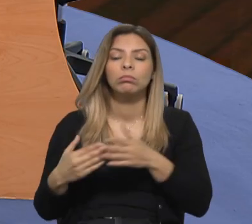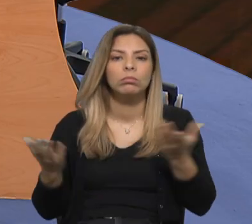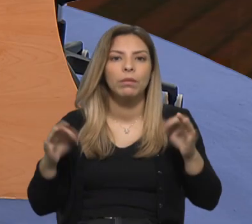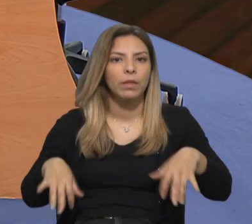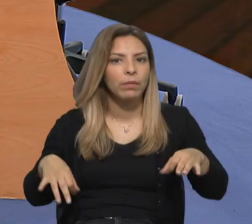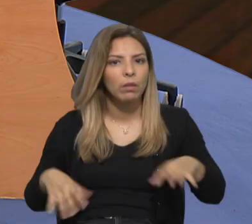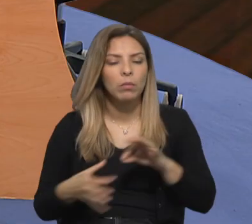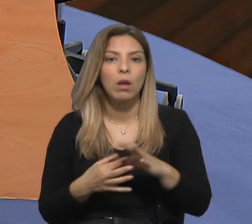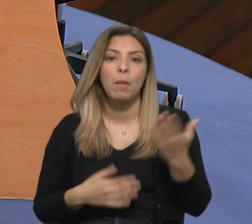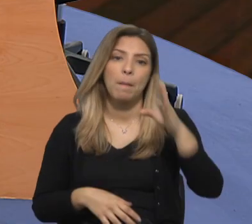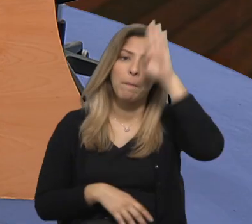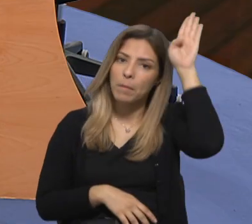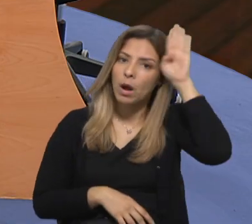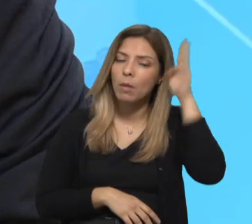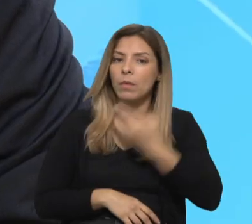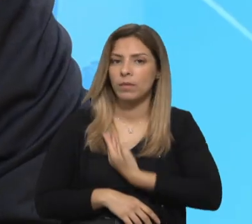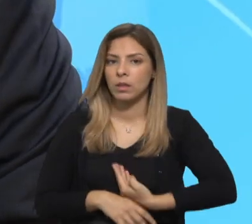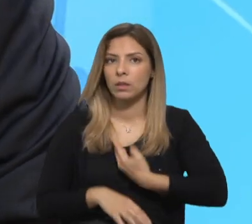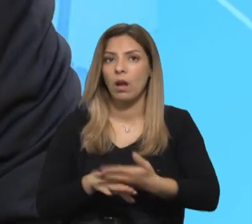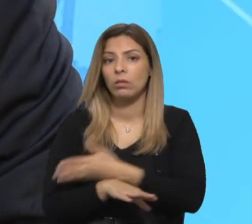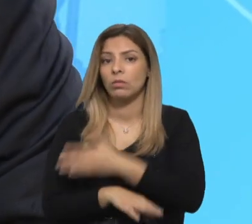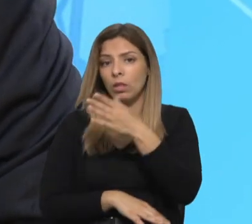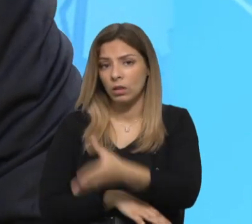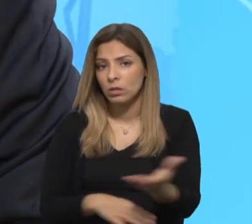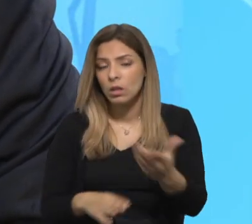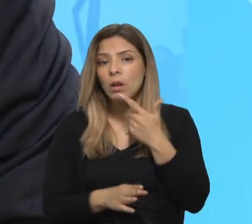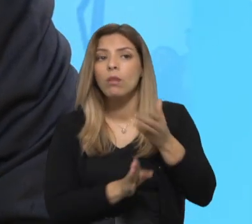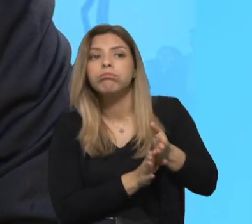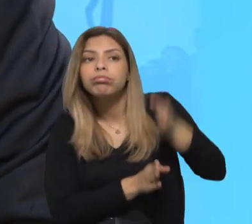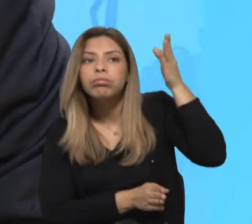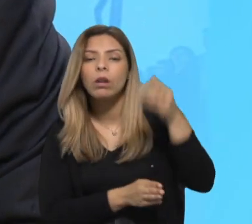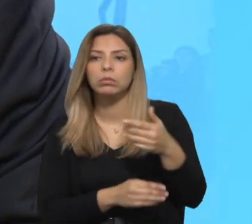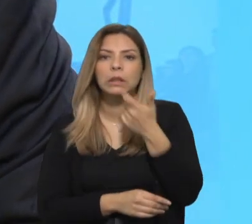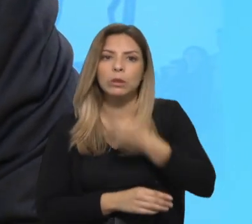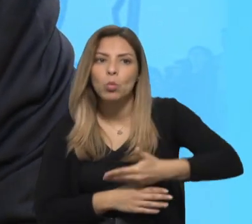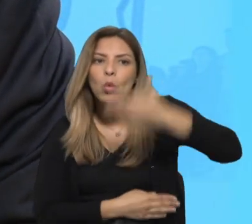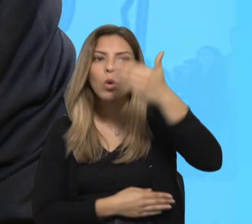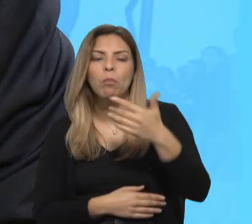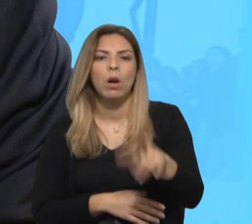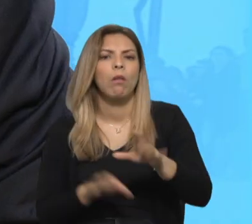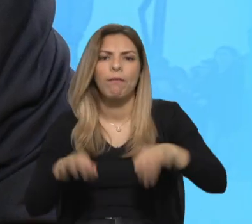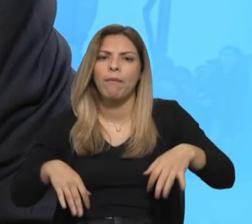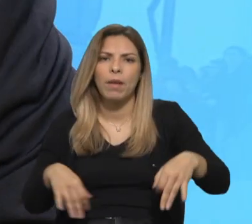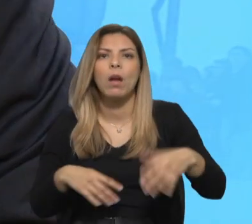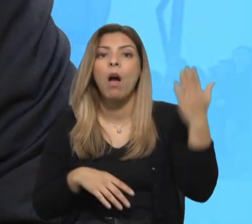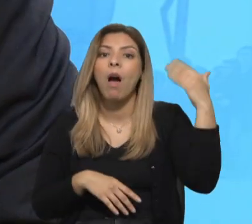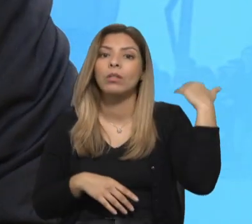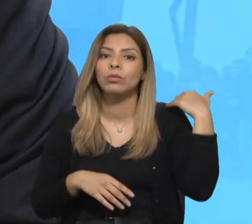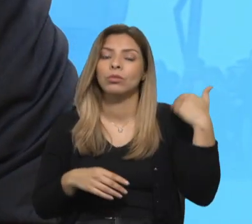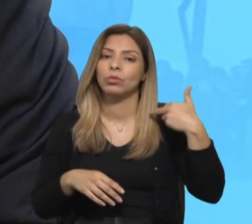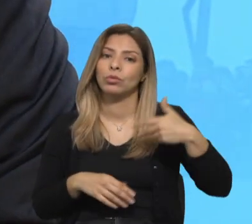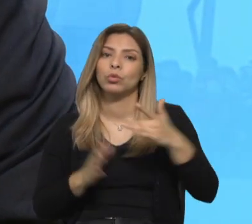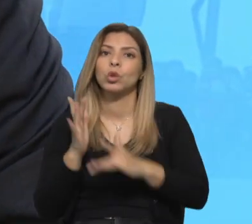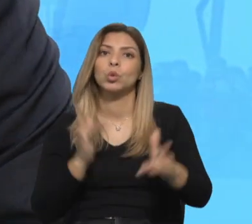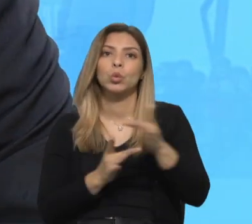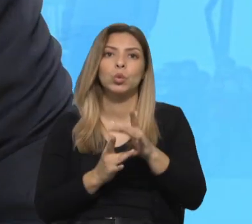Papa Francisco também nos disse várias vezes. Os muros acabaram. E depois Jesus não aparece vestido da mesma forma que andava. Ele aparece